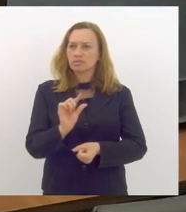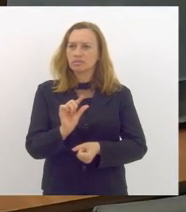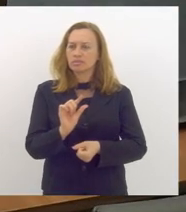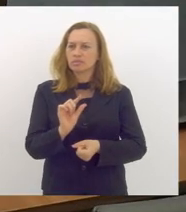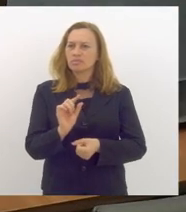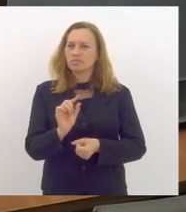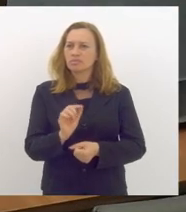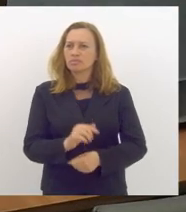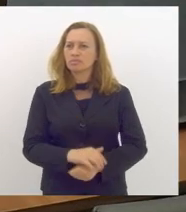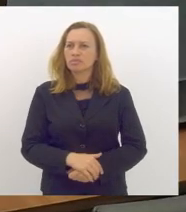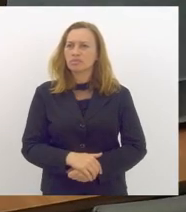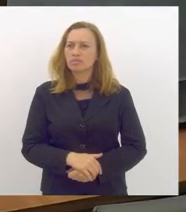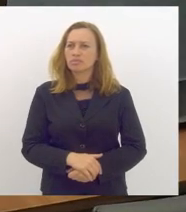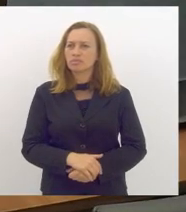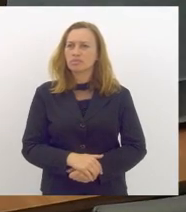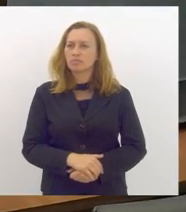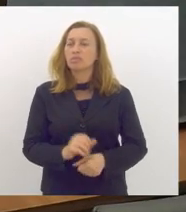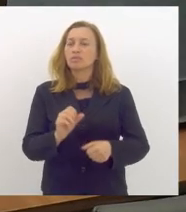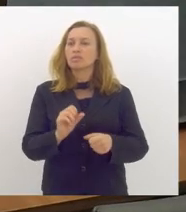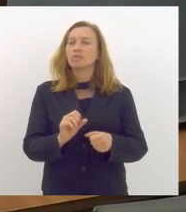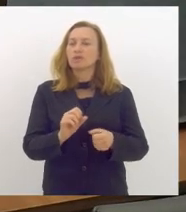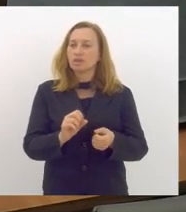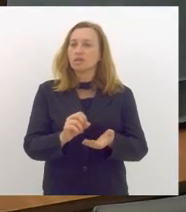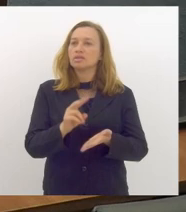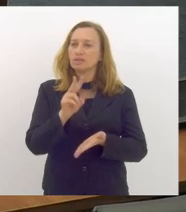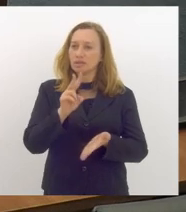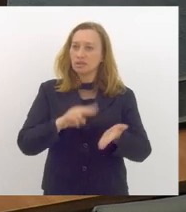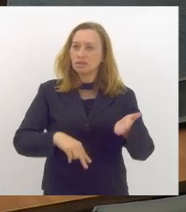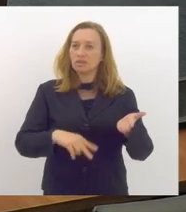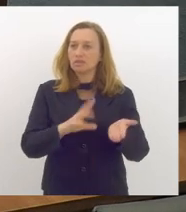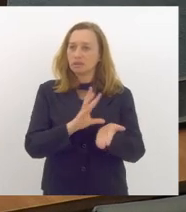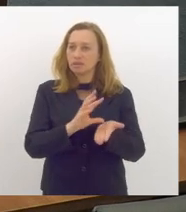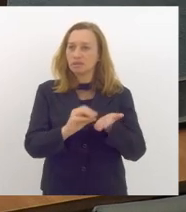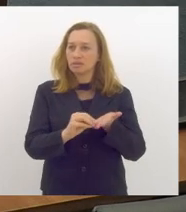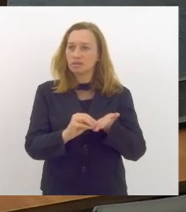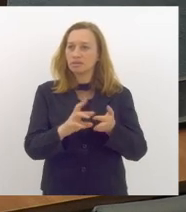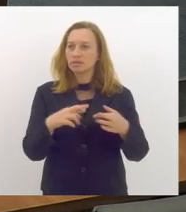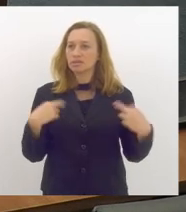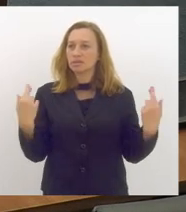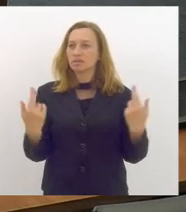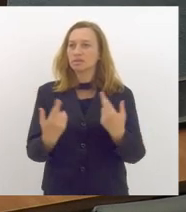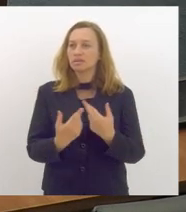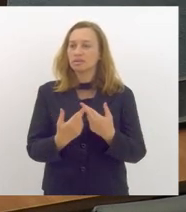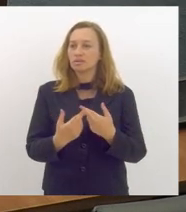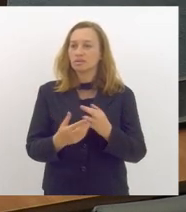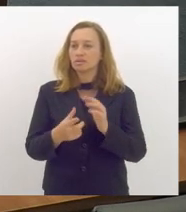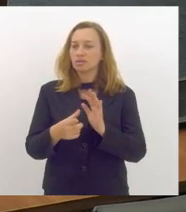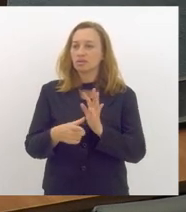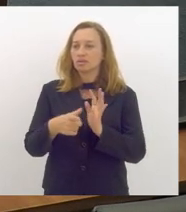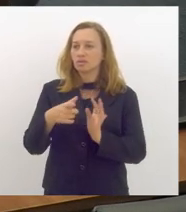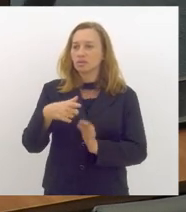é um para fazer a leitura da ata da sessão anterior